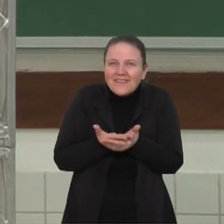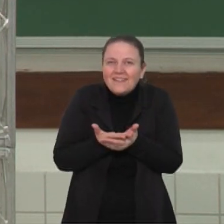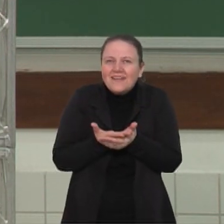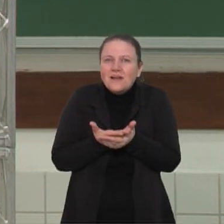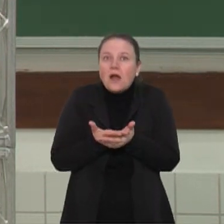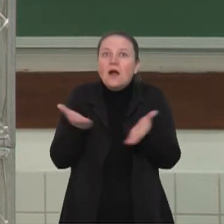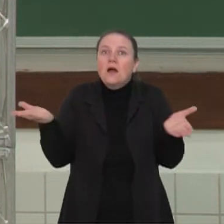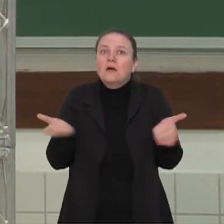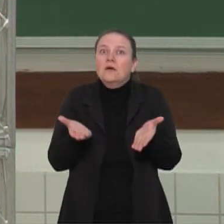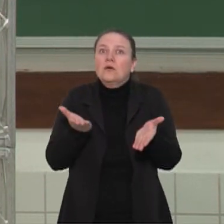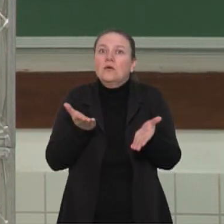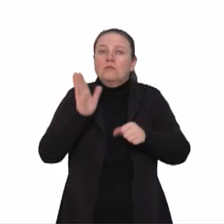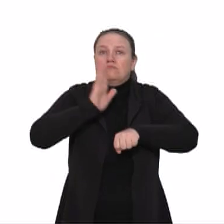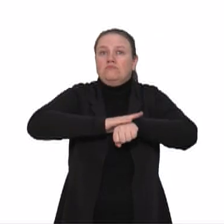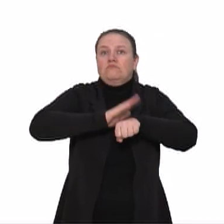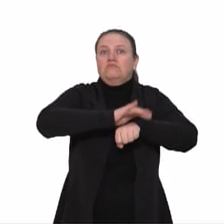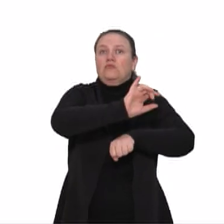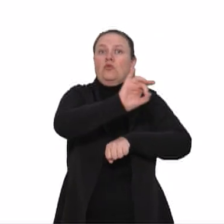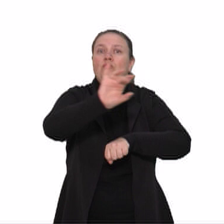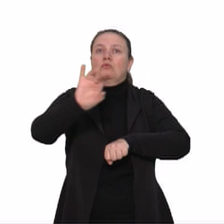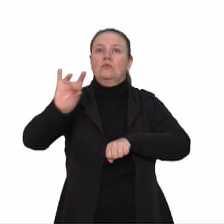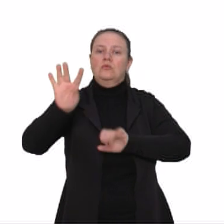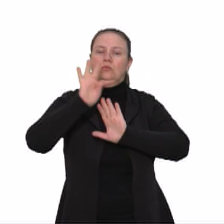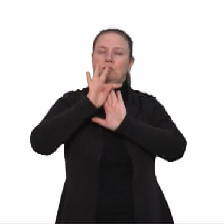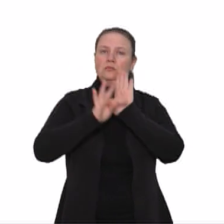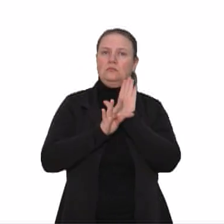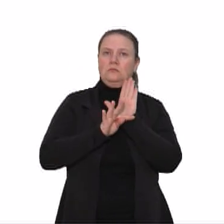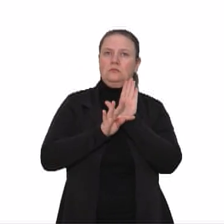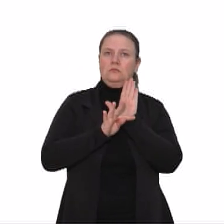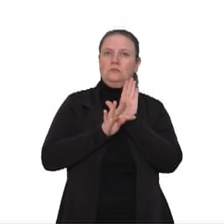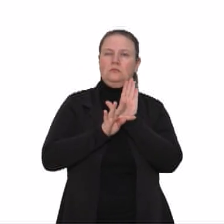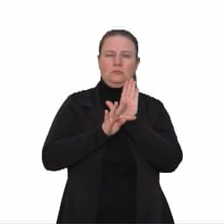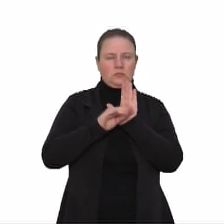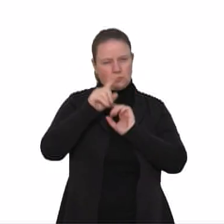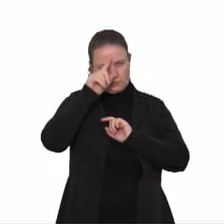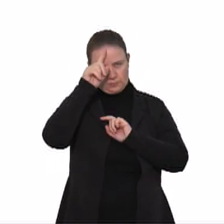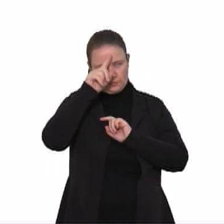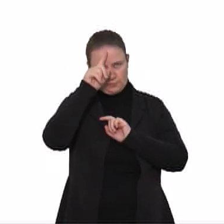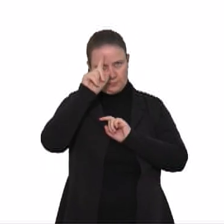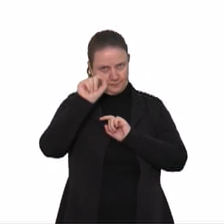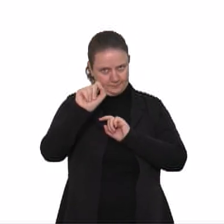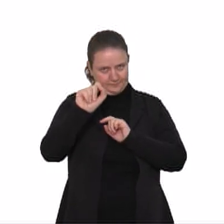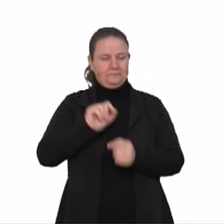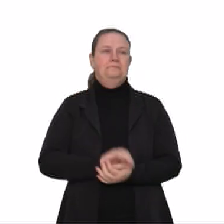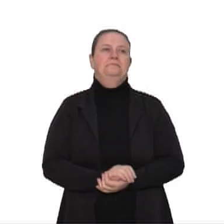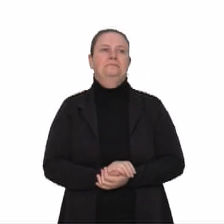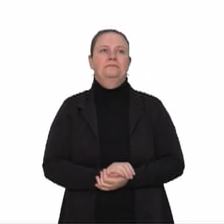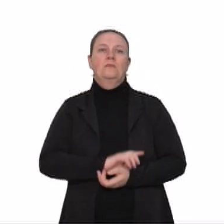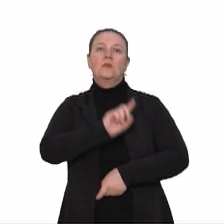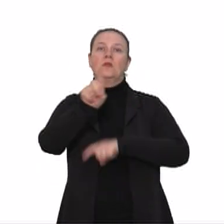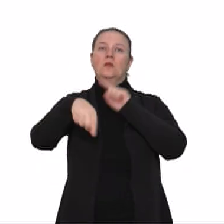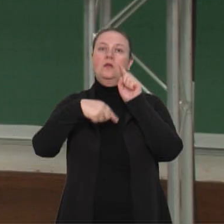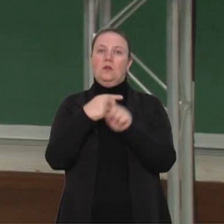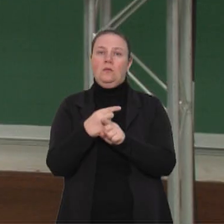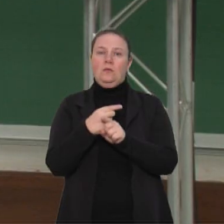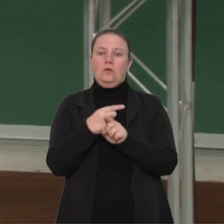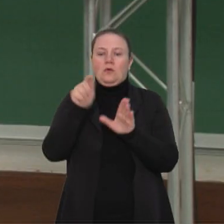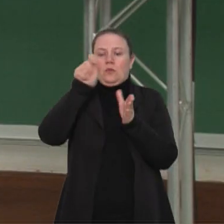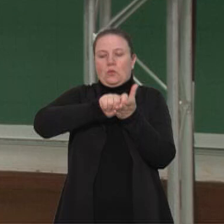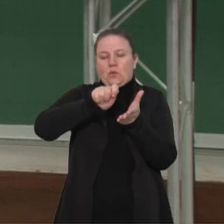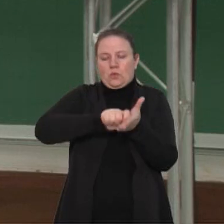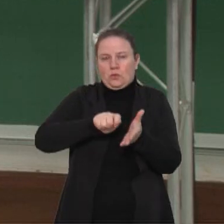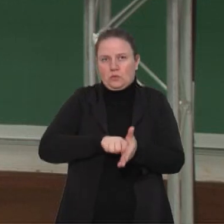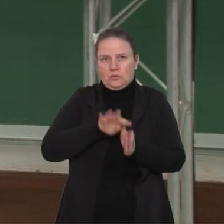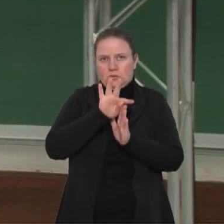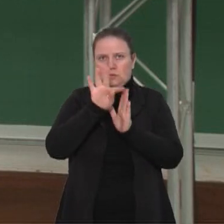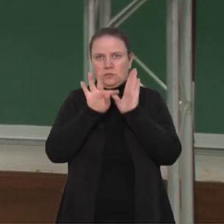vão produzir um texto e no texto de vocês vai ficar uma dica aqui para vocês. Que depois que vocês produzirem o